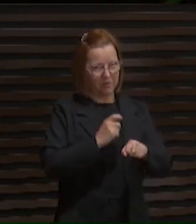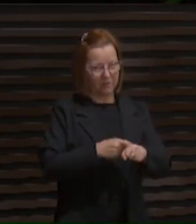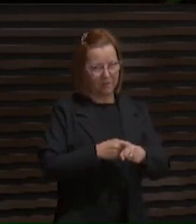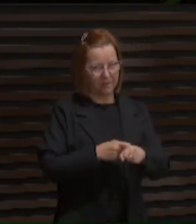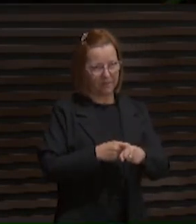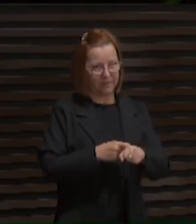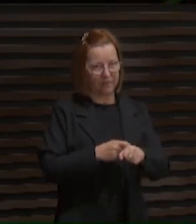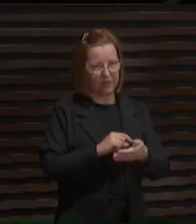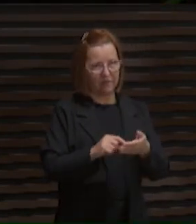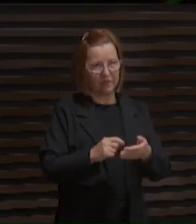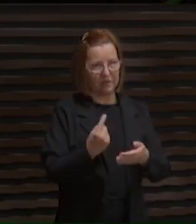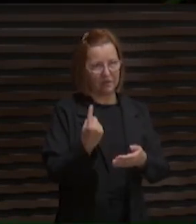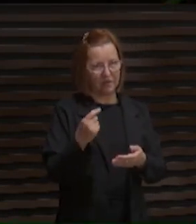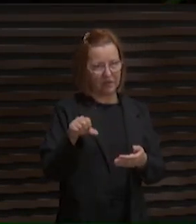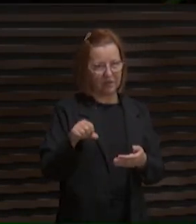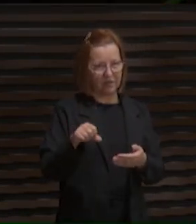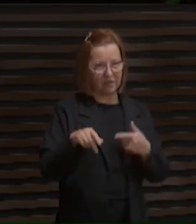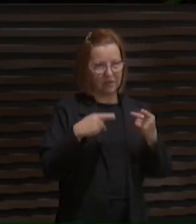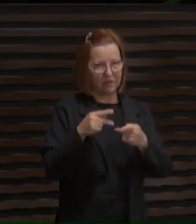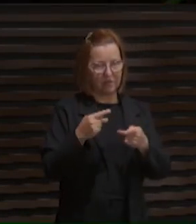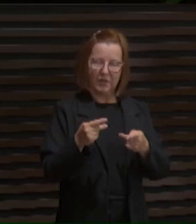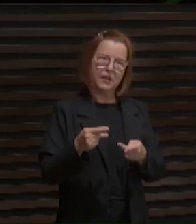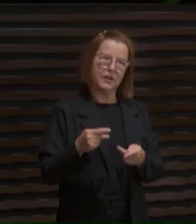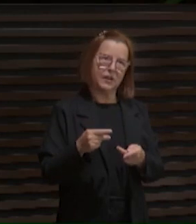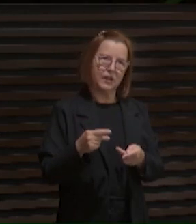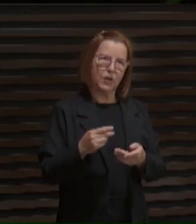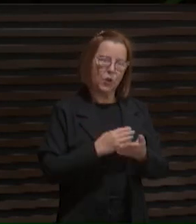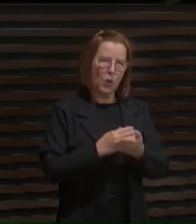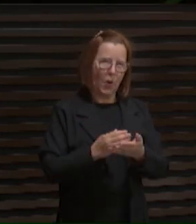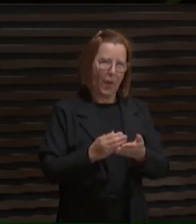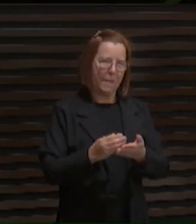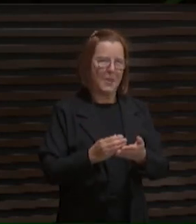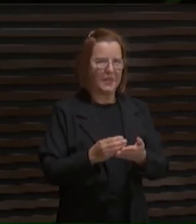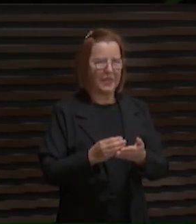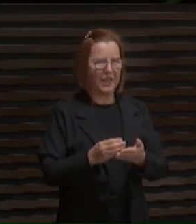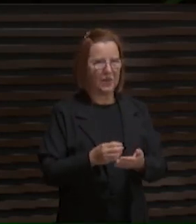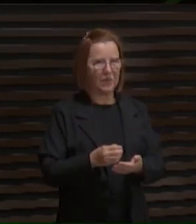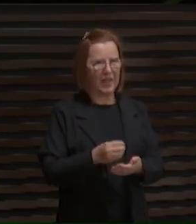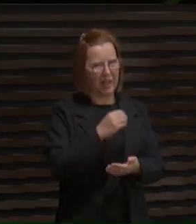19 falar que eles passaram a cometer todos os atos de injustiça, todas as impurezas.